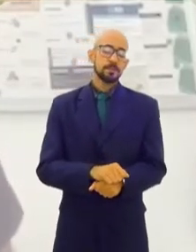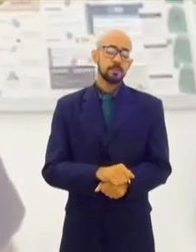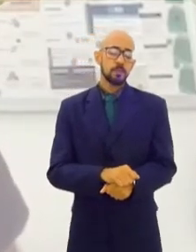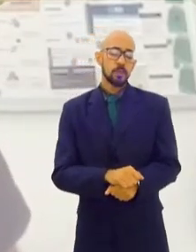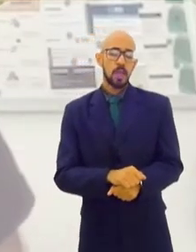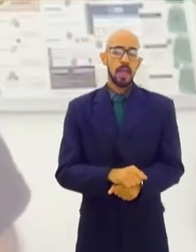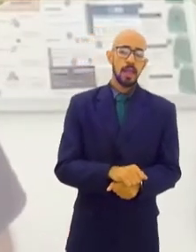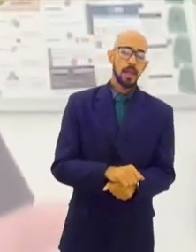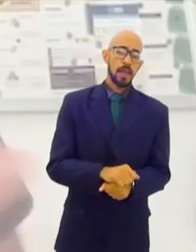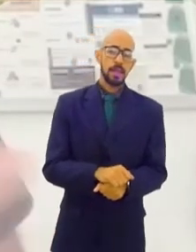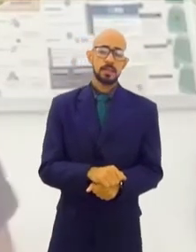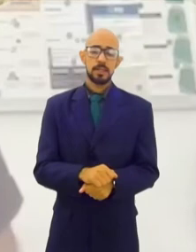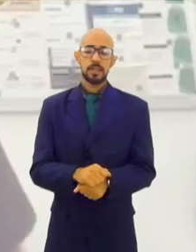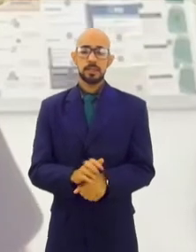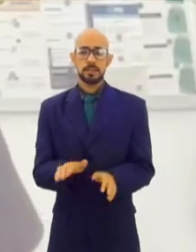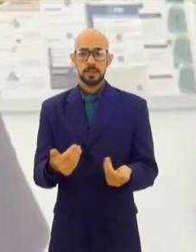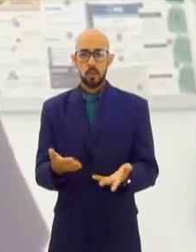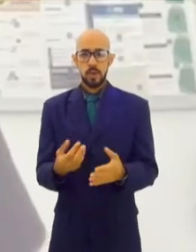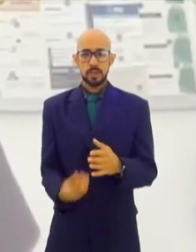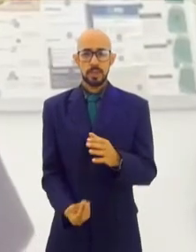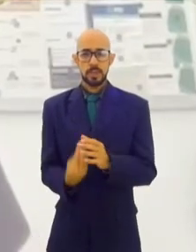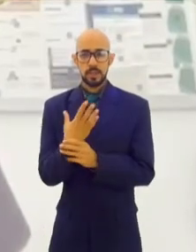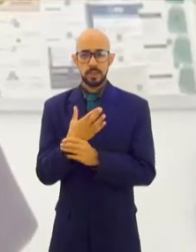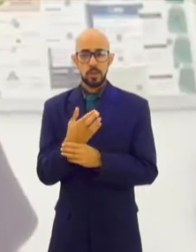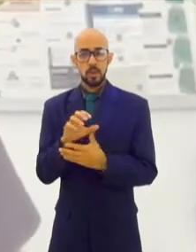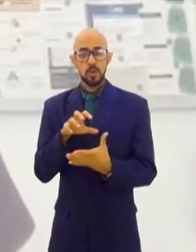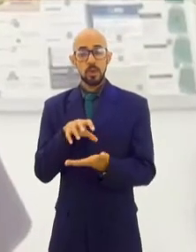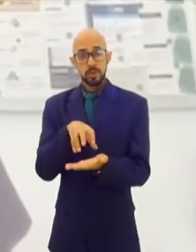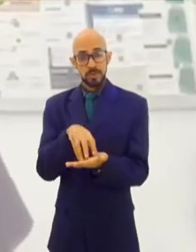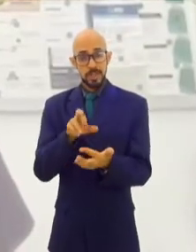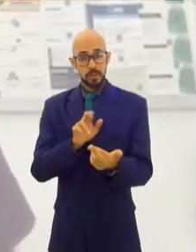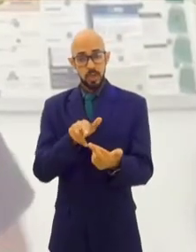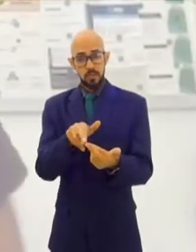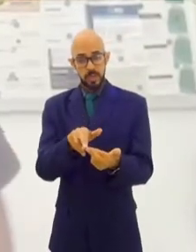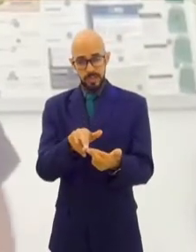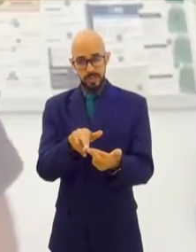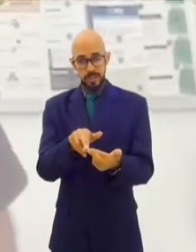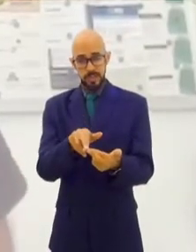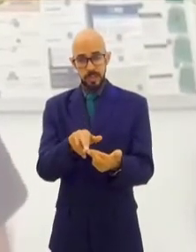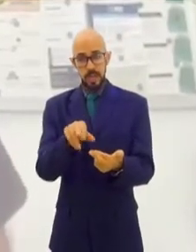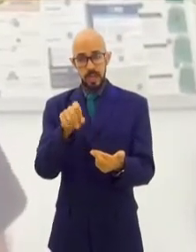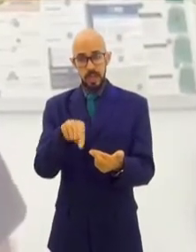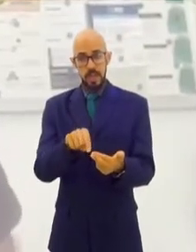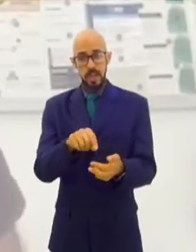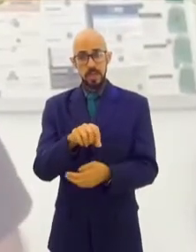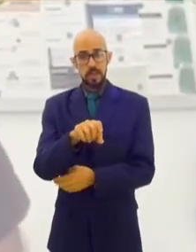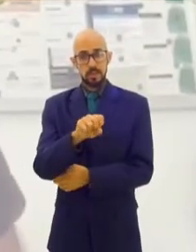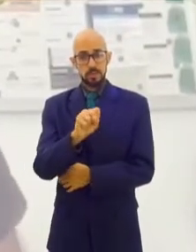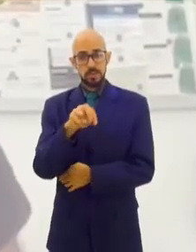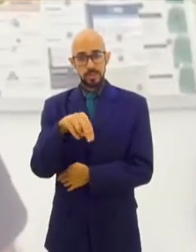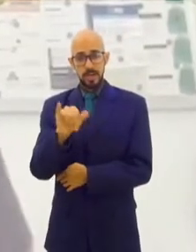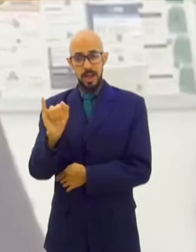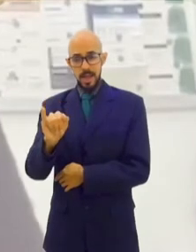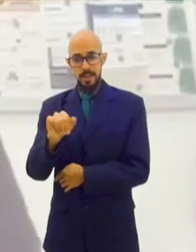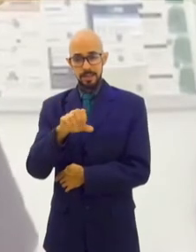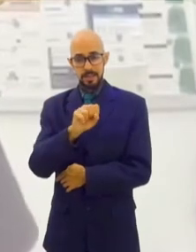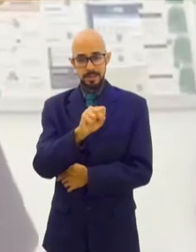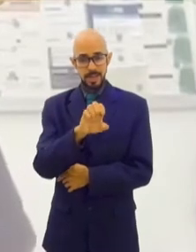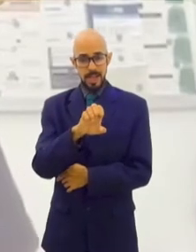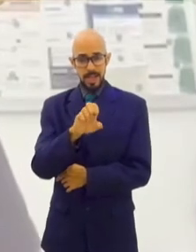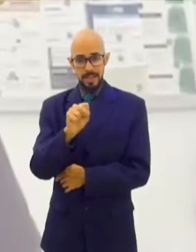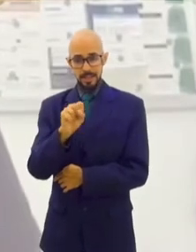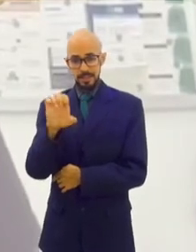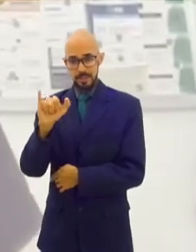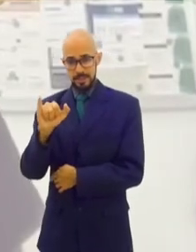do centro de referência elas vende encontra isso é hoje eu sempre referência Senai